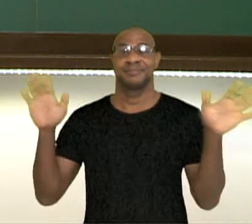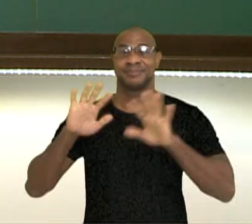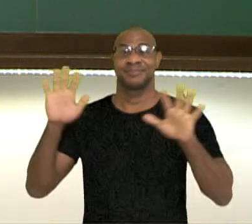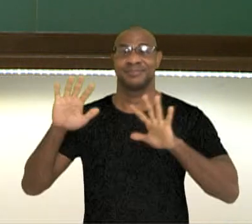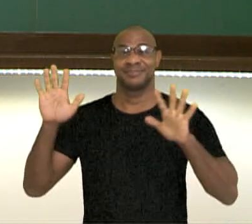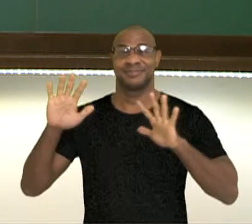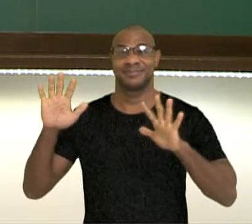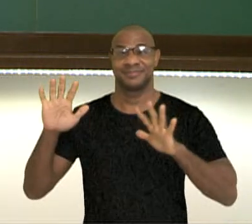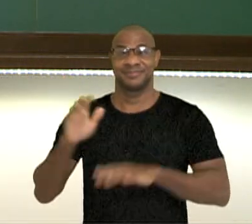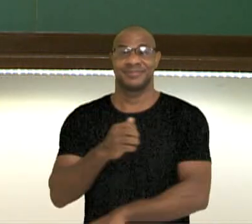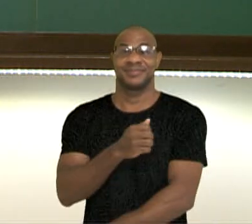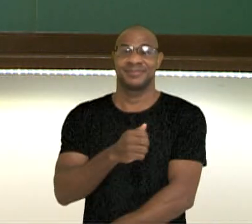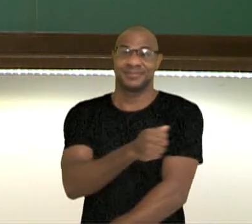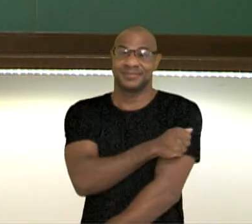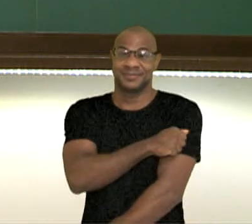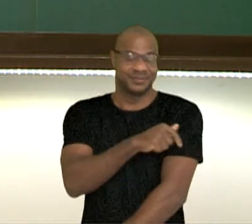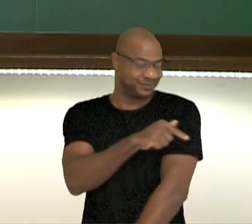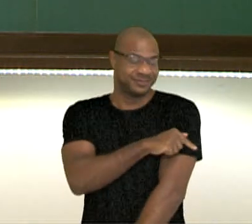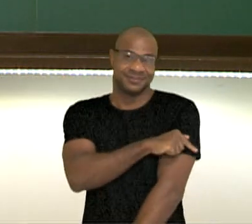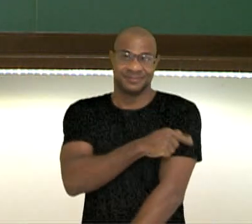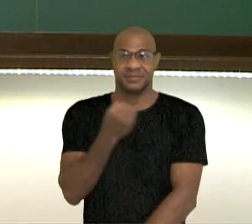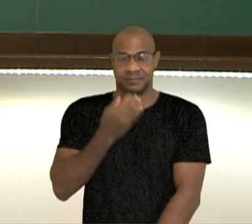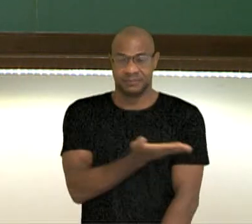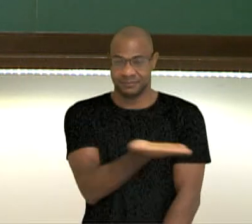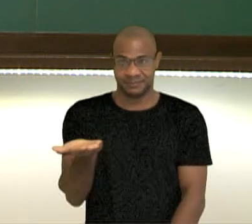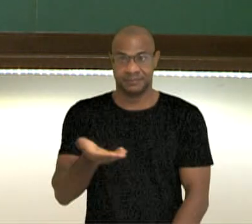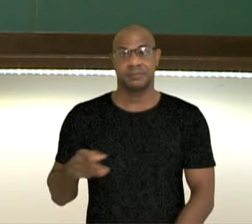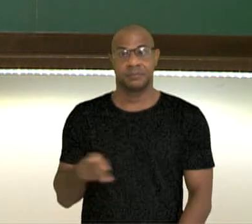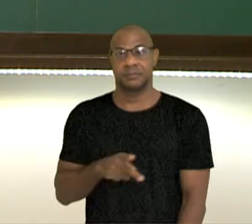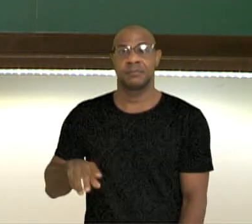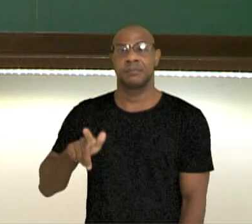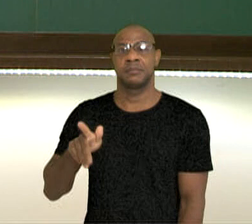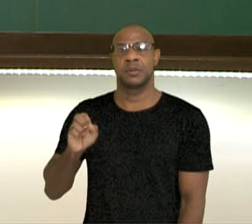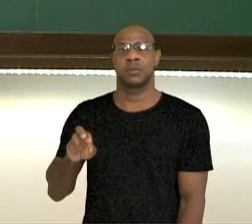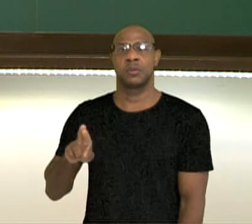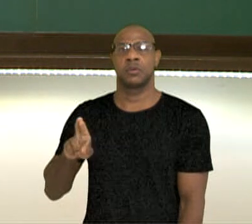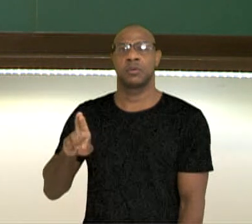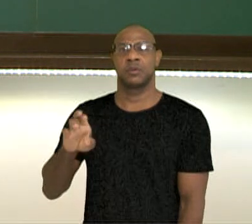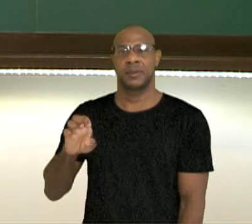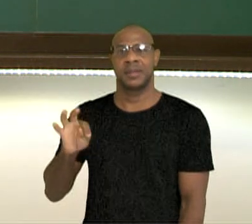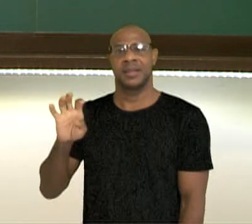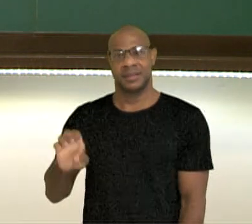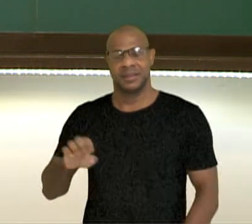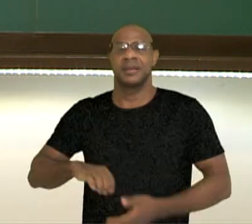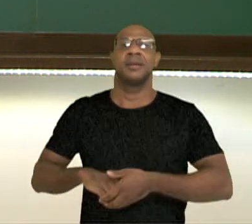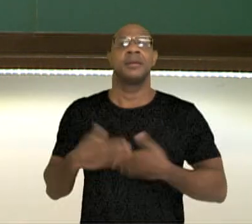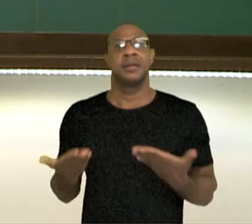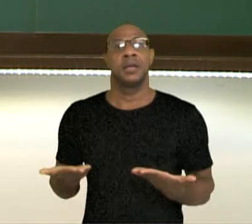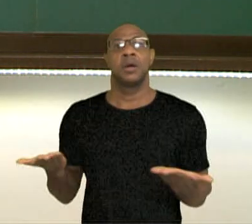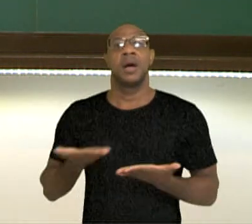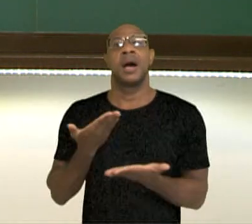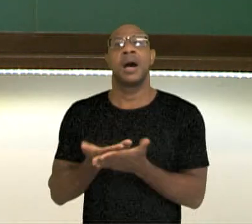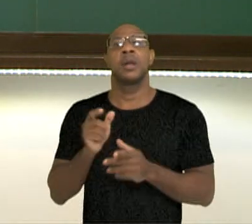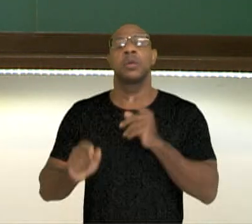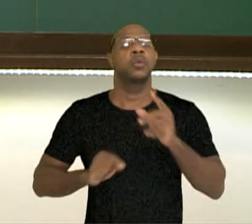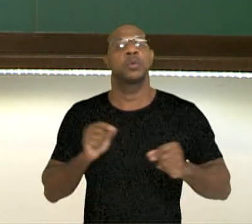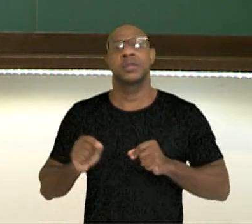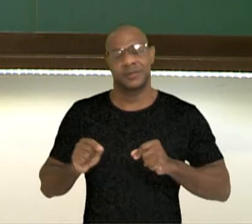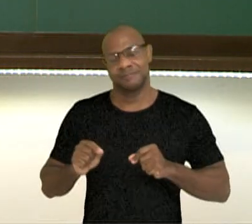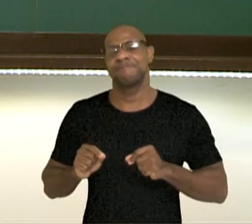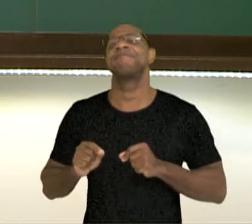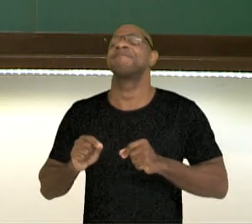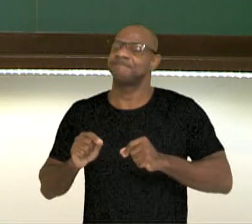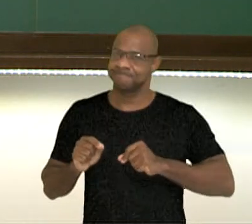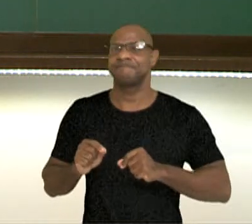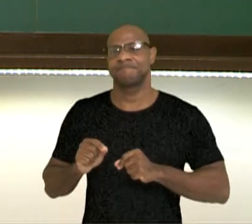Olá, meus queridos alunos do 7º ano, tudo bem com vocês? Eu sou a professora Gorete Wozniak, estamos aqui para mais uma aula de Geografia e vamos falar